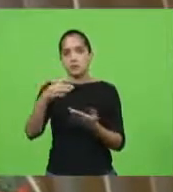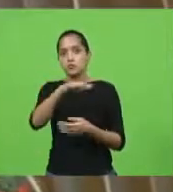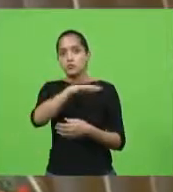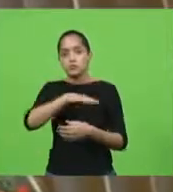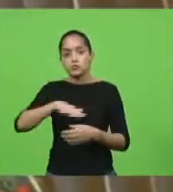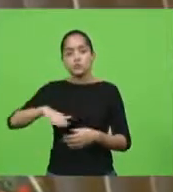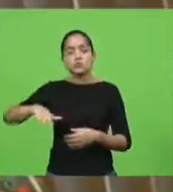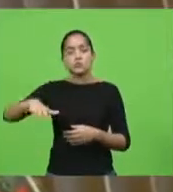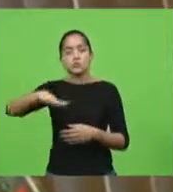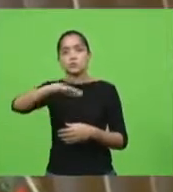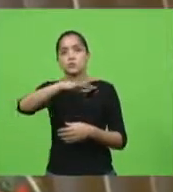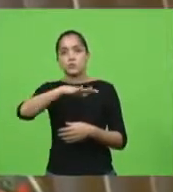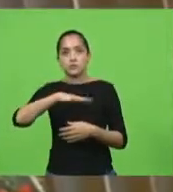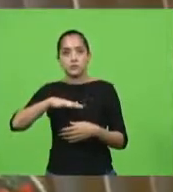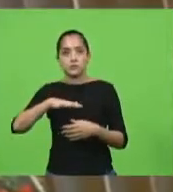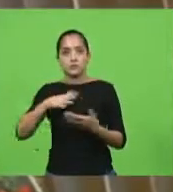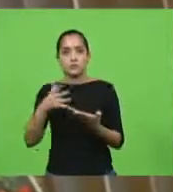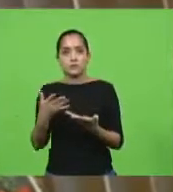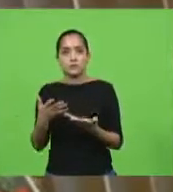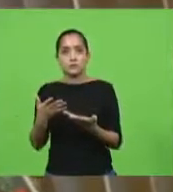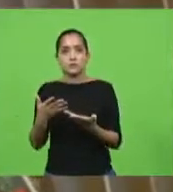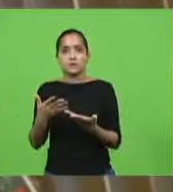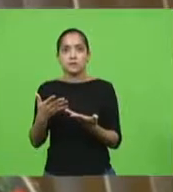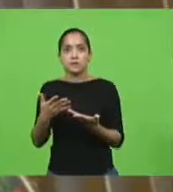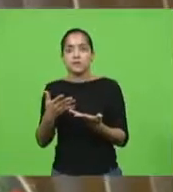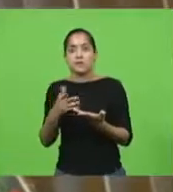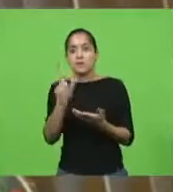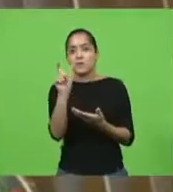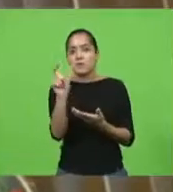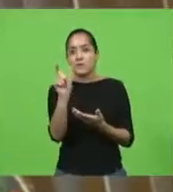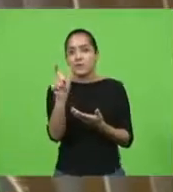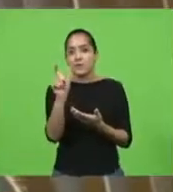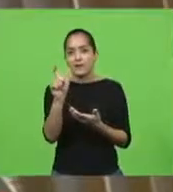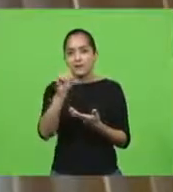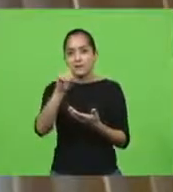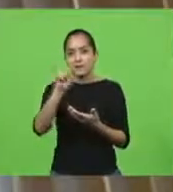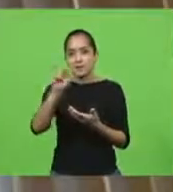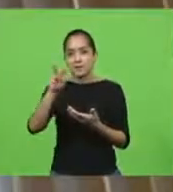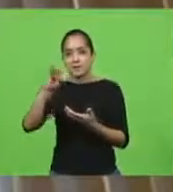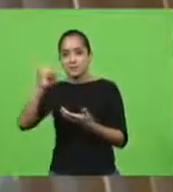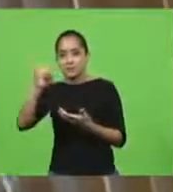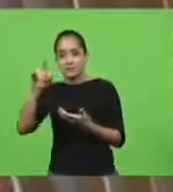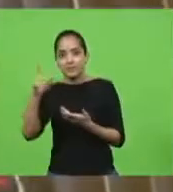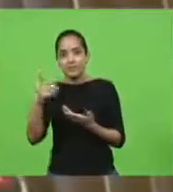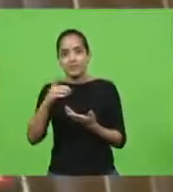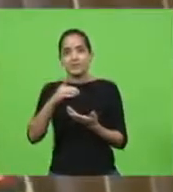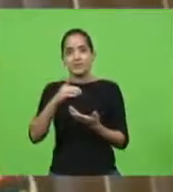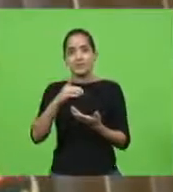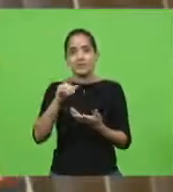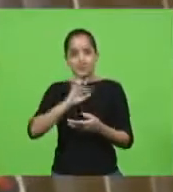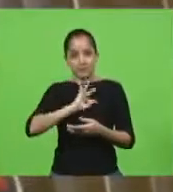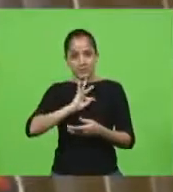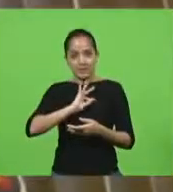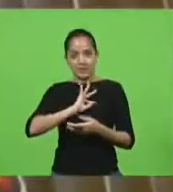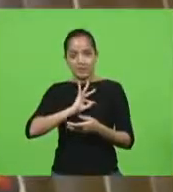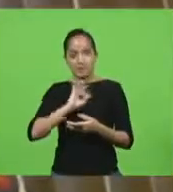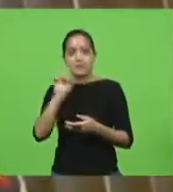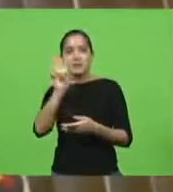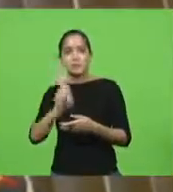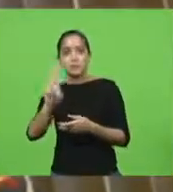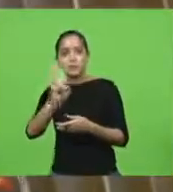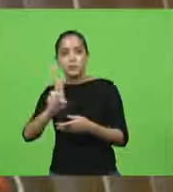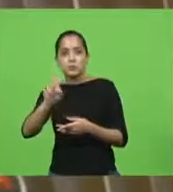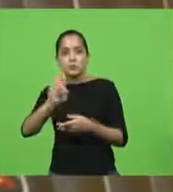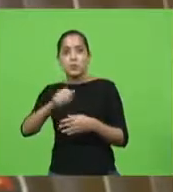de toda a nossa... tem uma palavra que o Davi, que é um técnico nosso que usa, né, que para dizer que nós temos